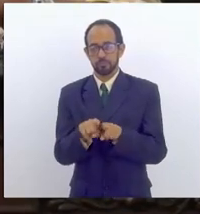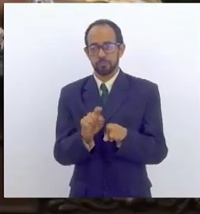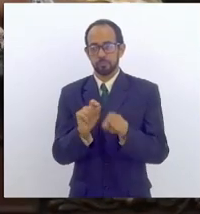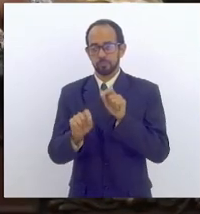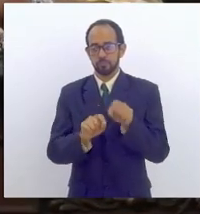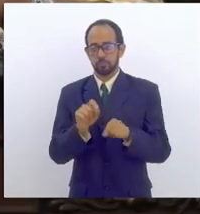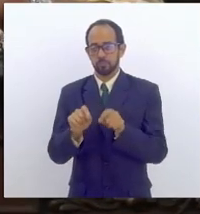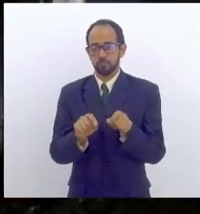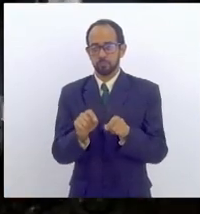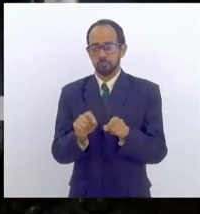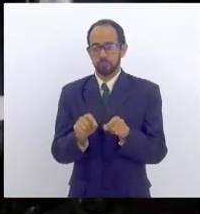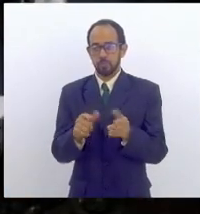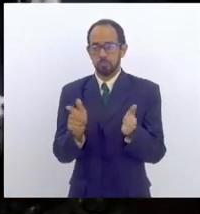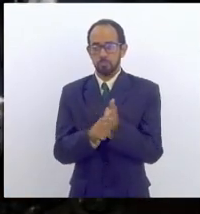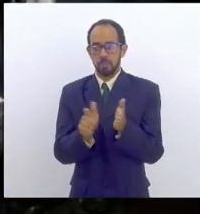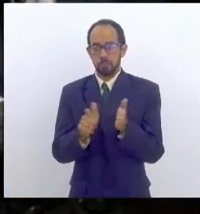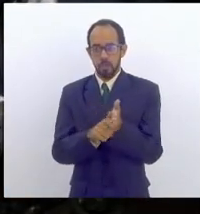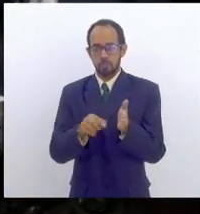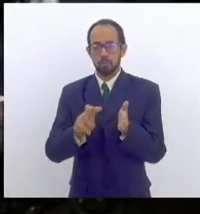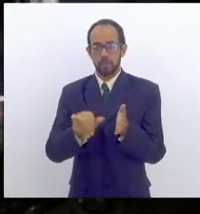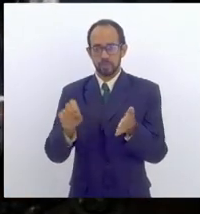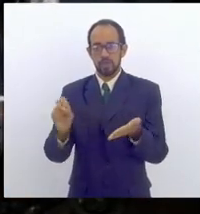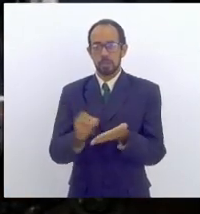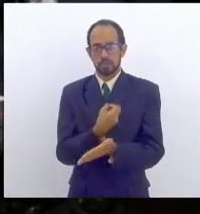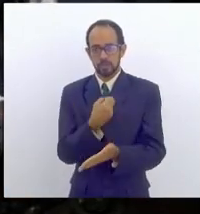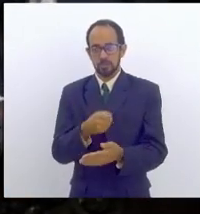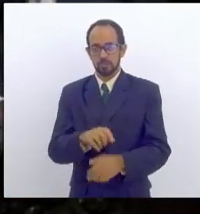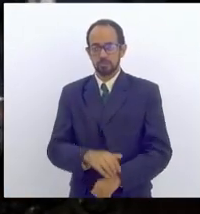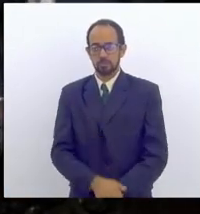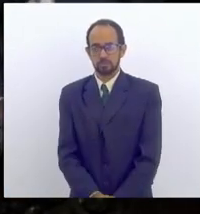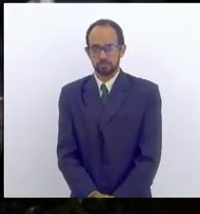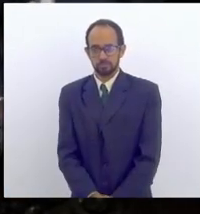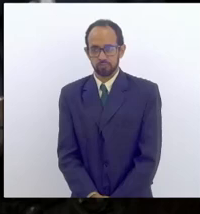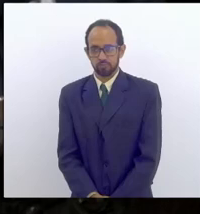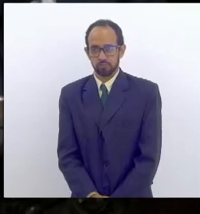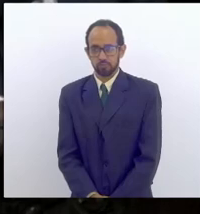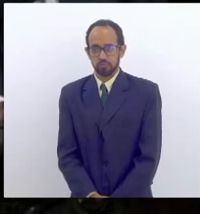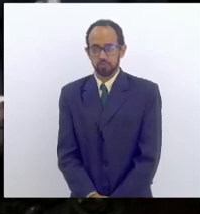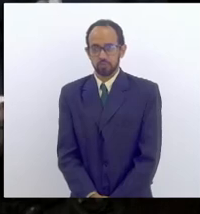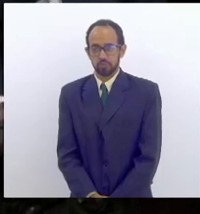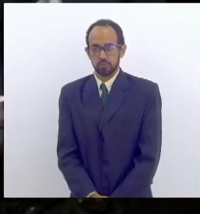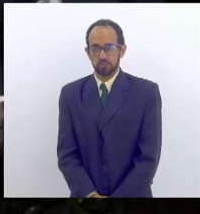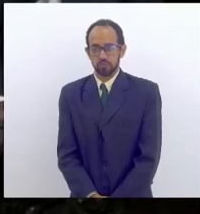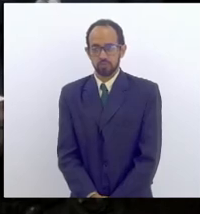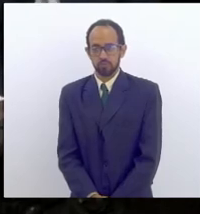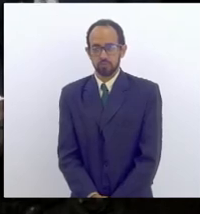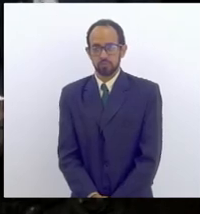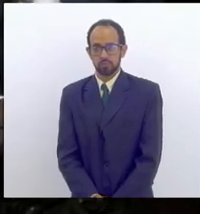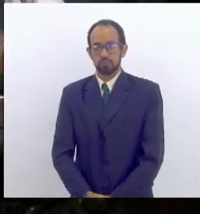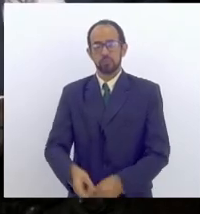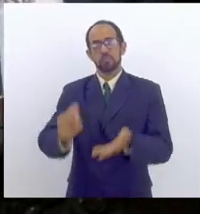A cédula também será assinada. Vou fazer muitas assinaturas.